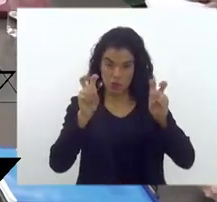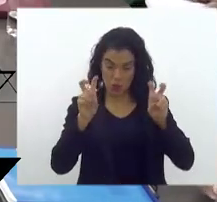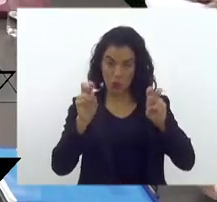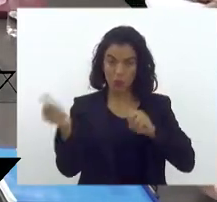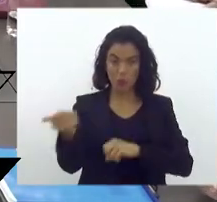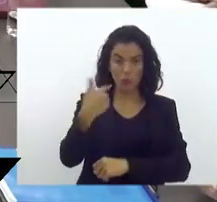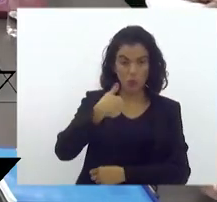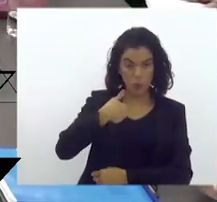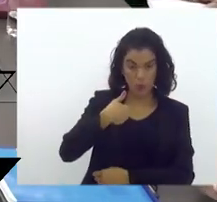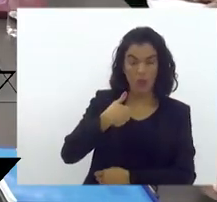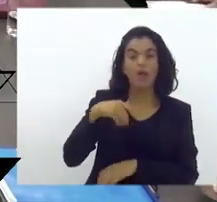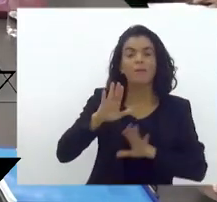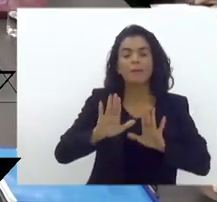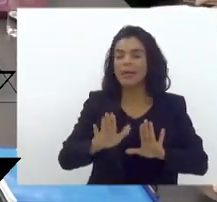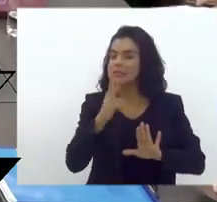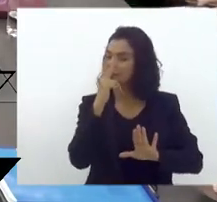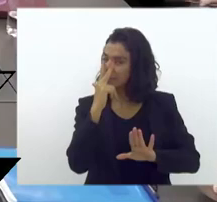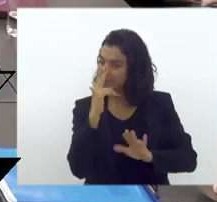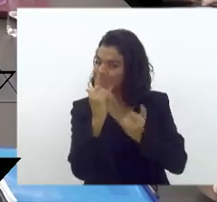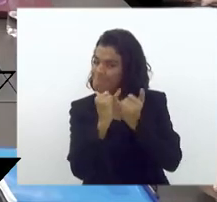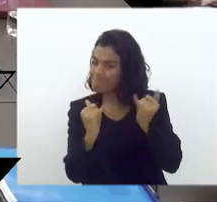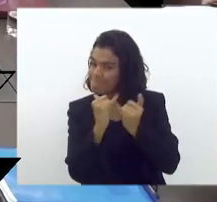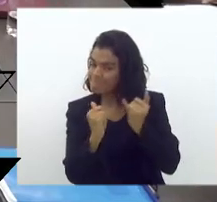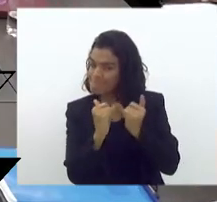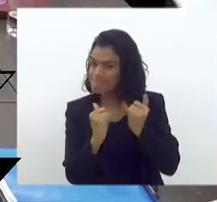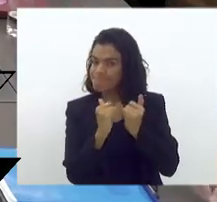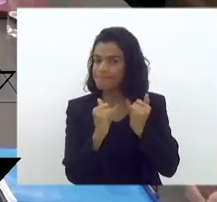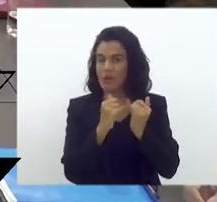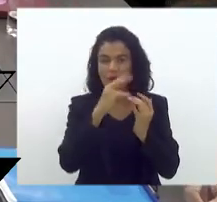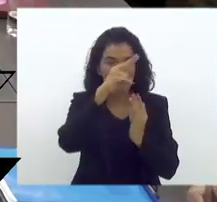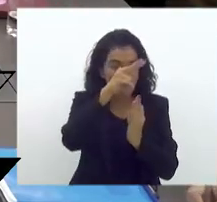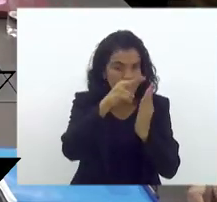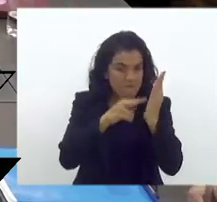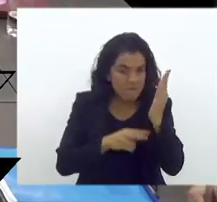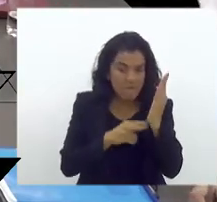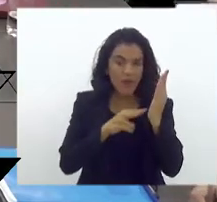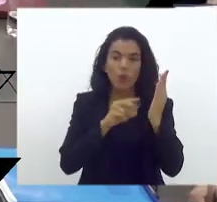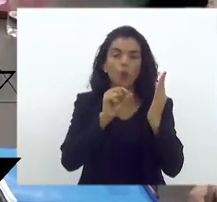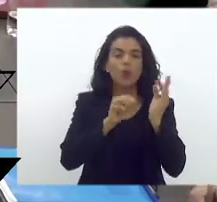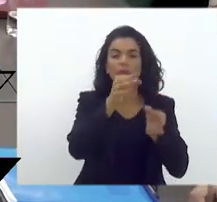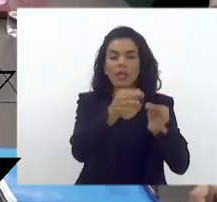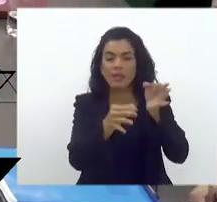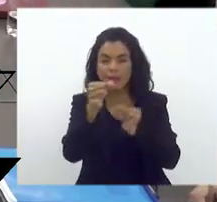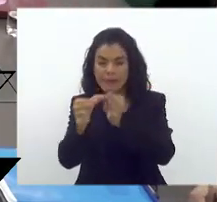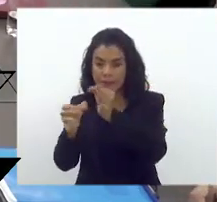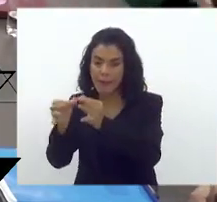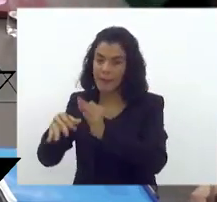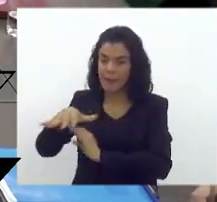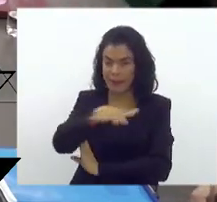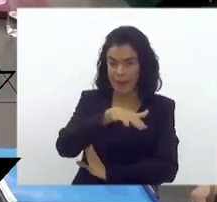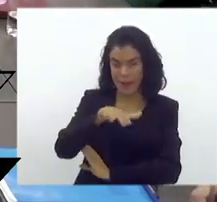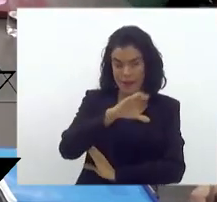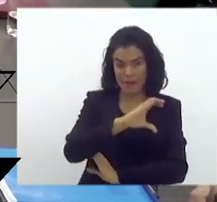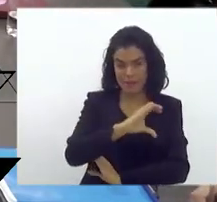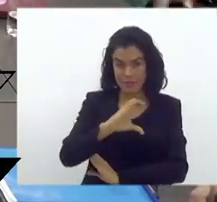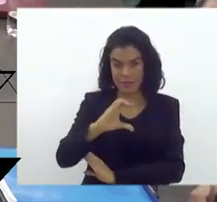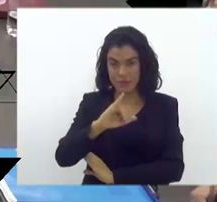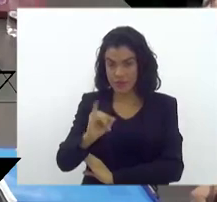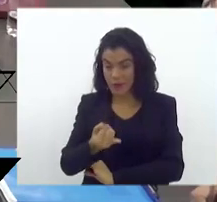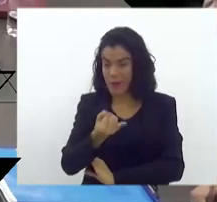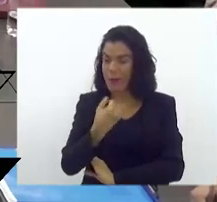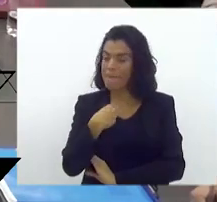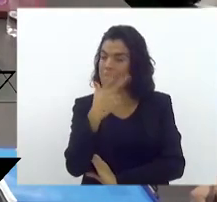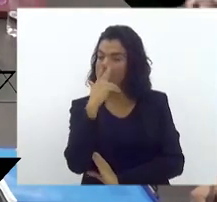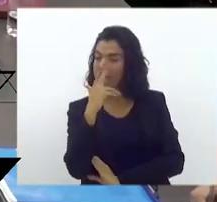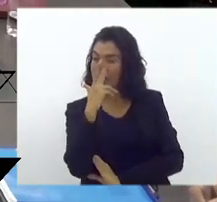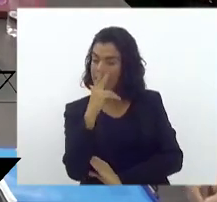que eu. Mas me parece, pelo menos num apanhado aqui, numa memória do que tramita no âmbito da CCJ, me parece,